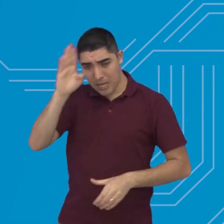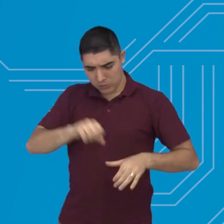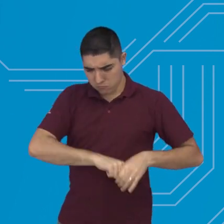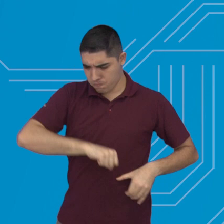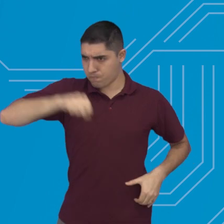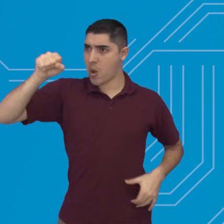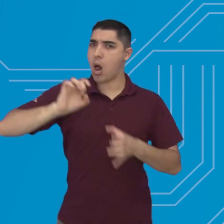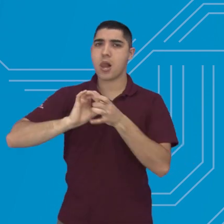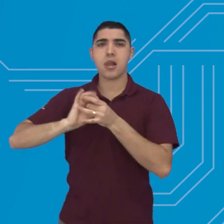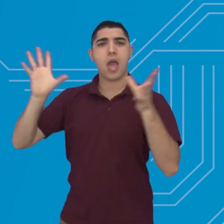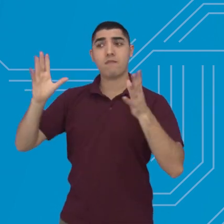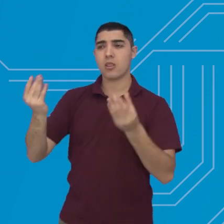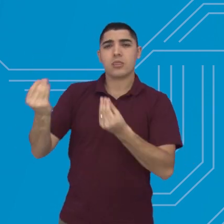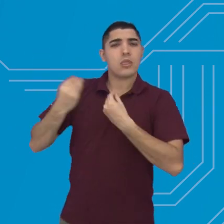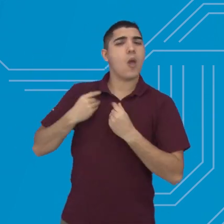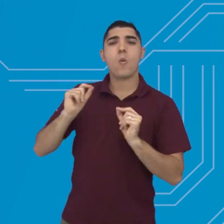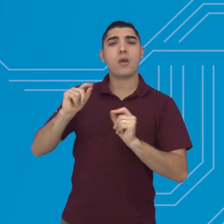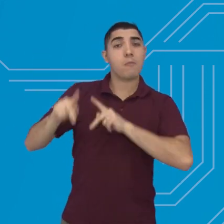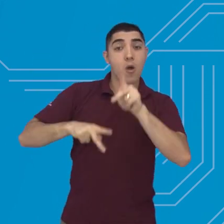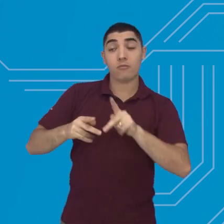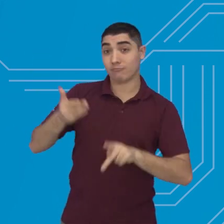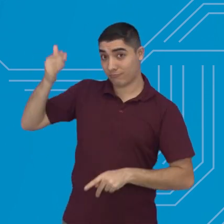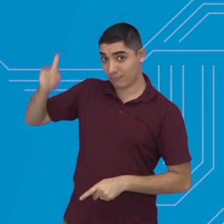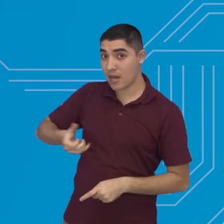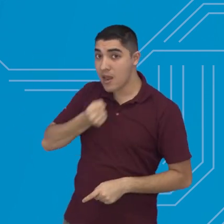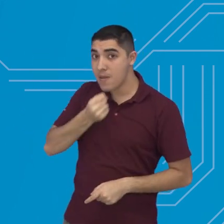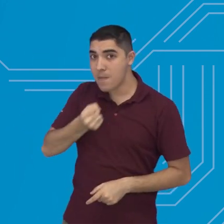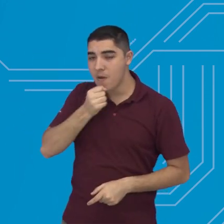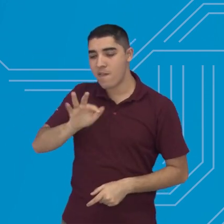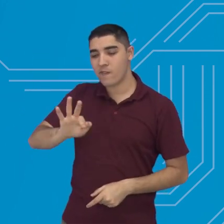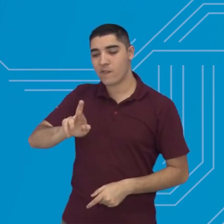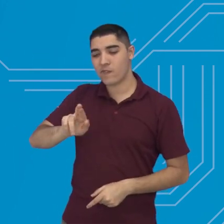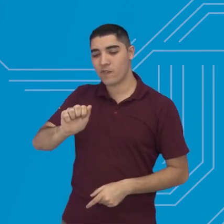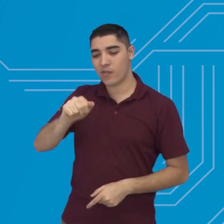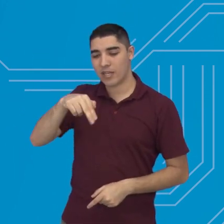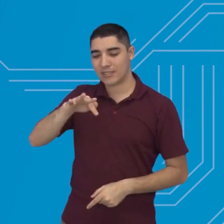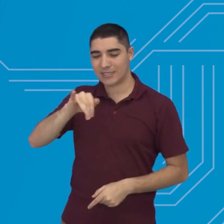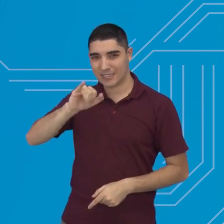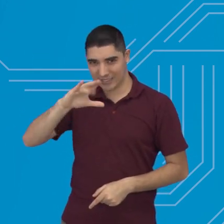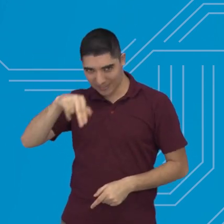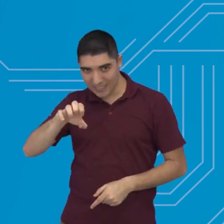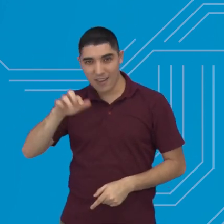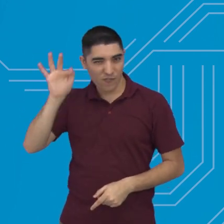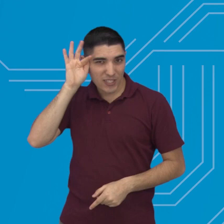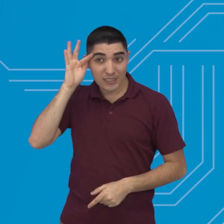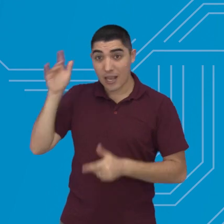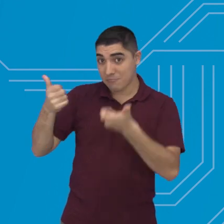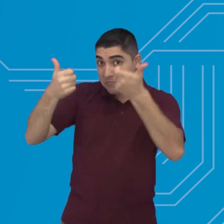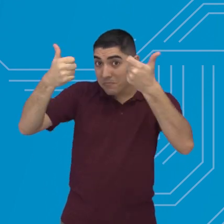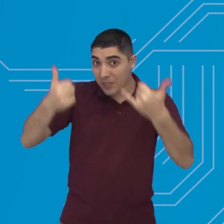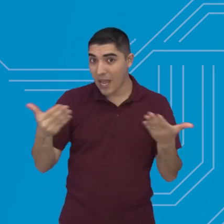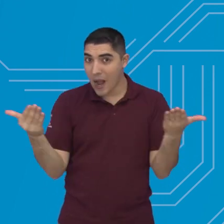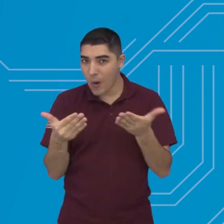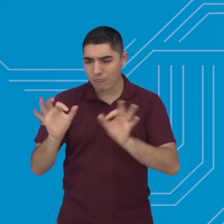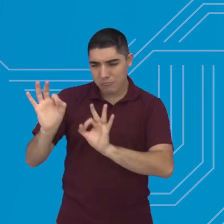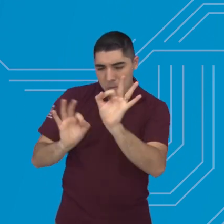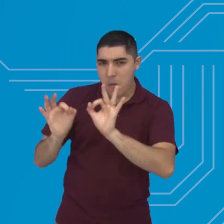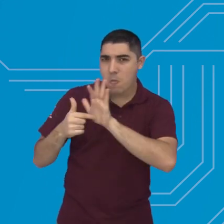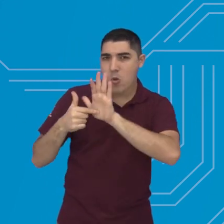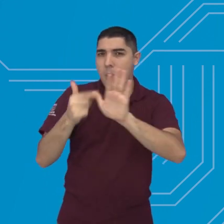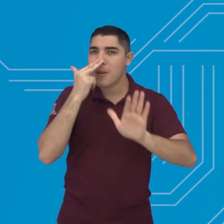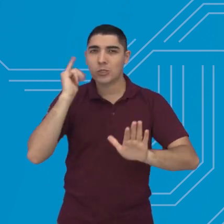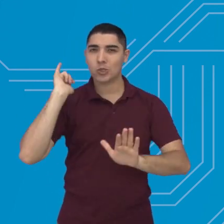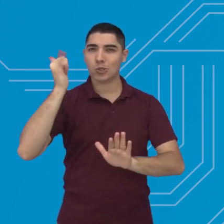representou para a gente como povo? Demos essa missão à repórter Francine Padilha, que trouxe curiosidades para a gente e preparou